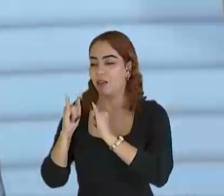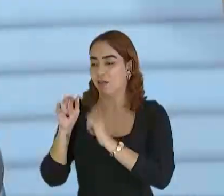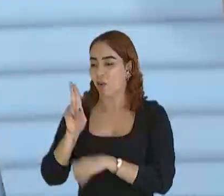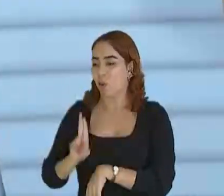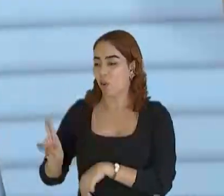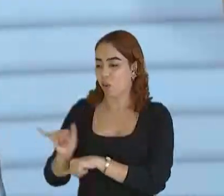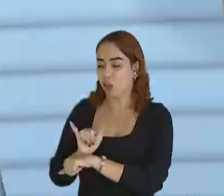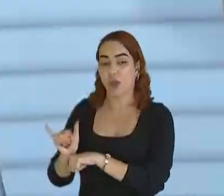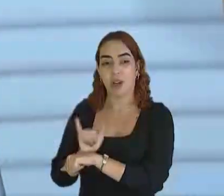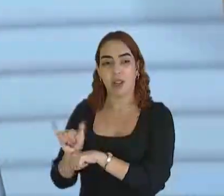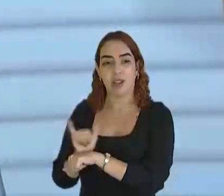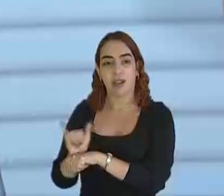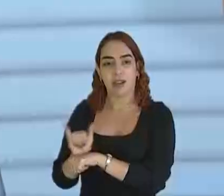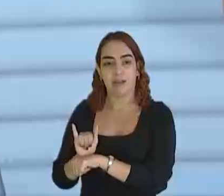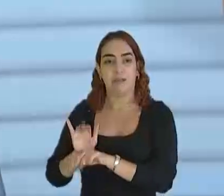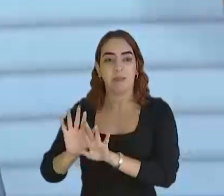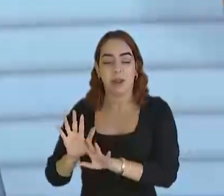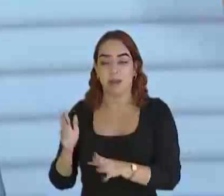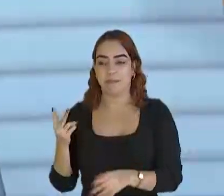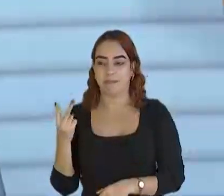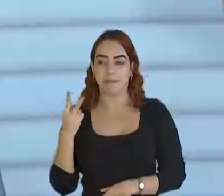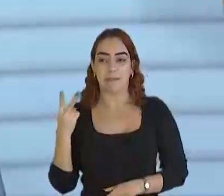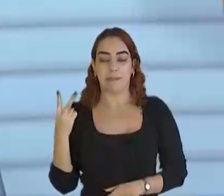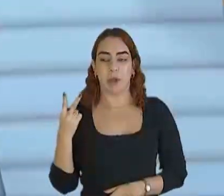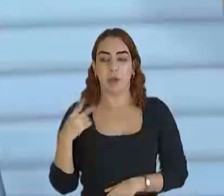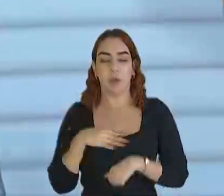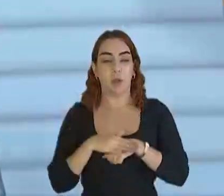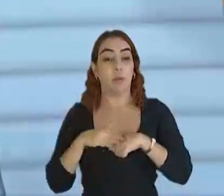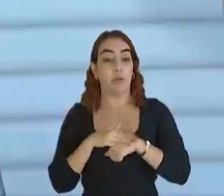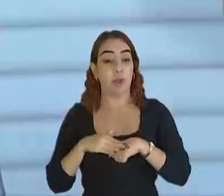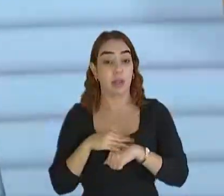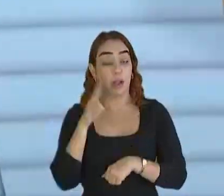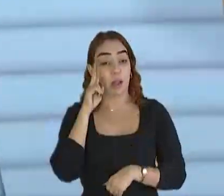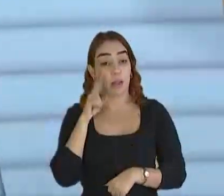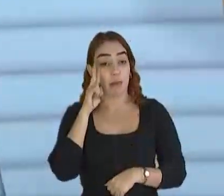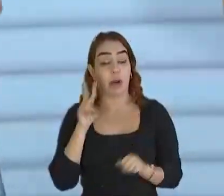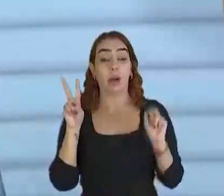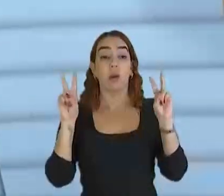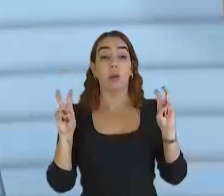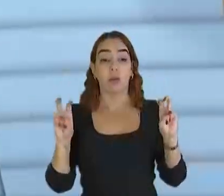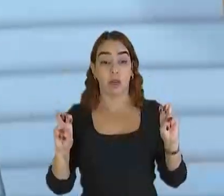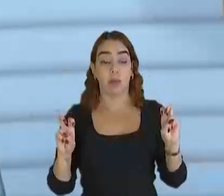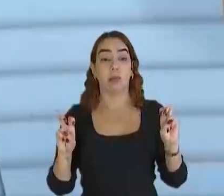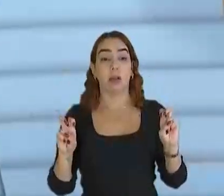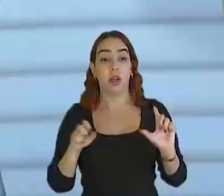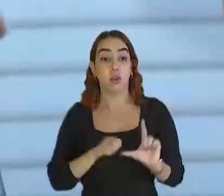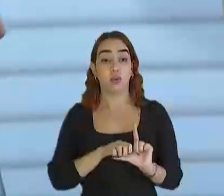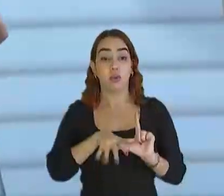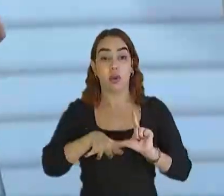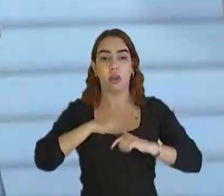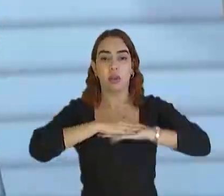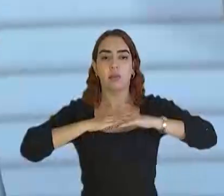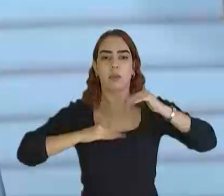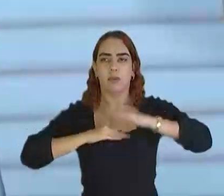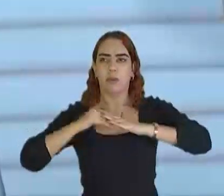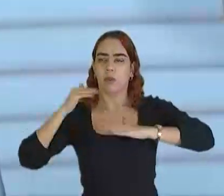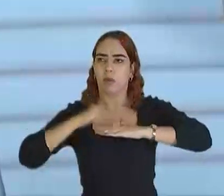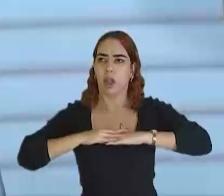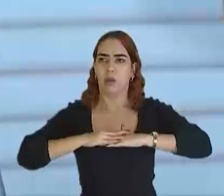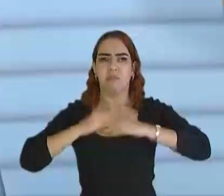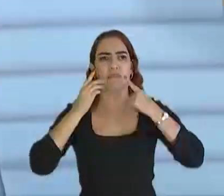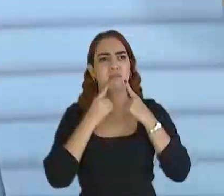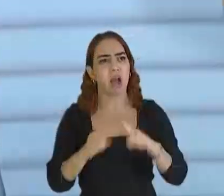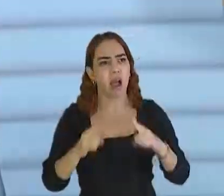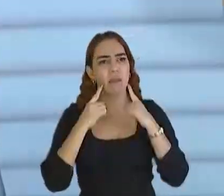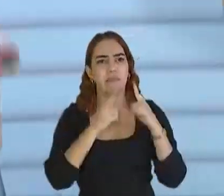pode fazer esse debate que nós dois estamos fazendo aqui sem levar em conta que o jornalismo profissional ele foi muito atacado pela extrema-direita,